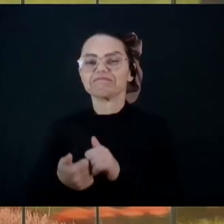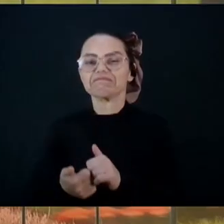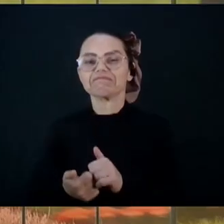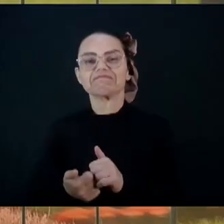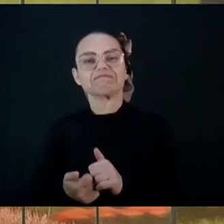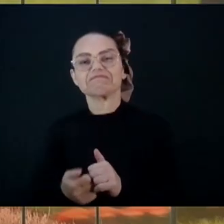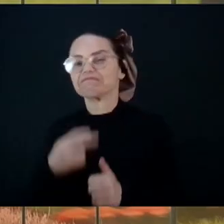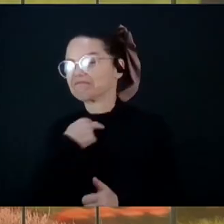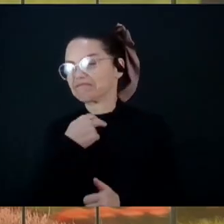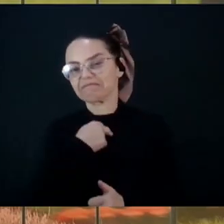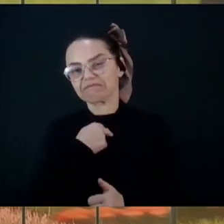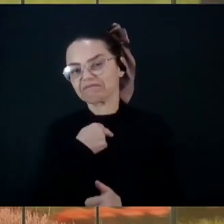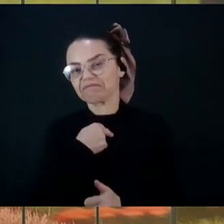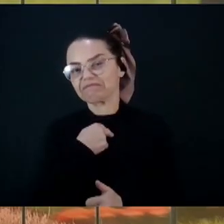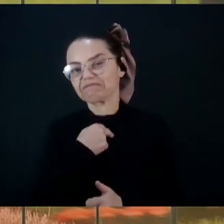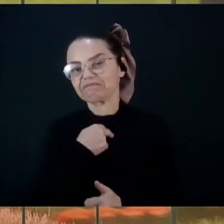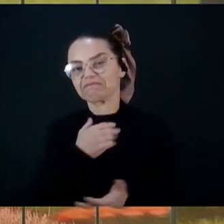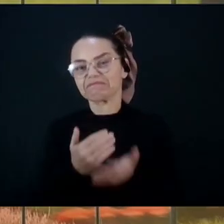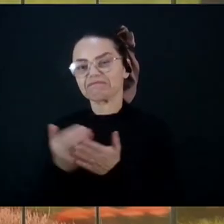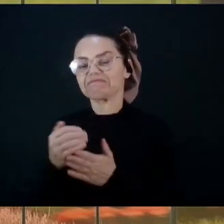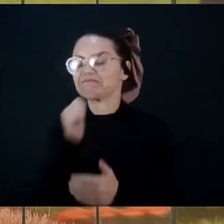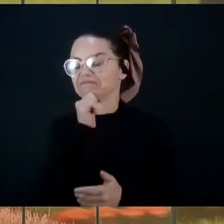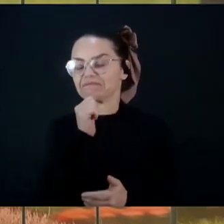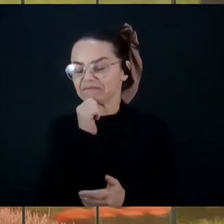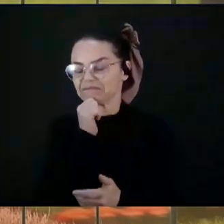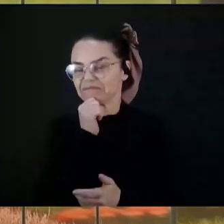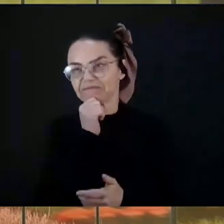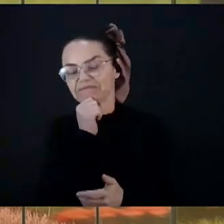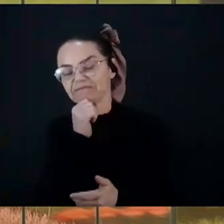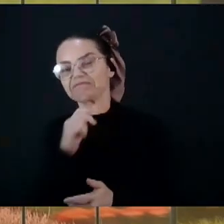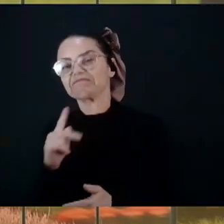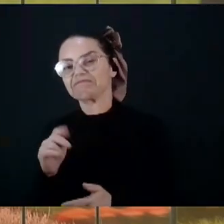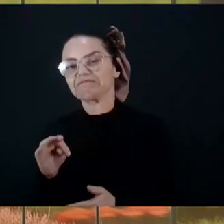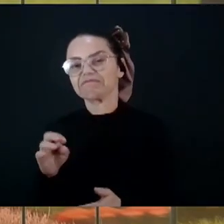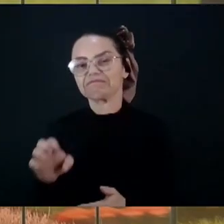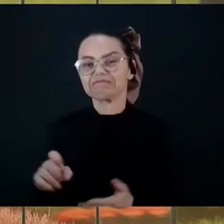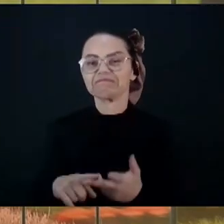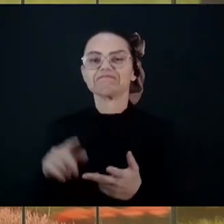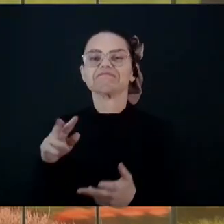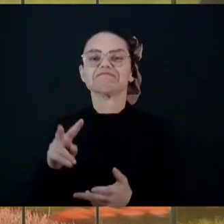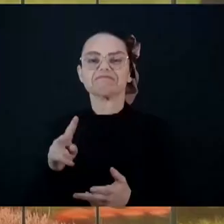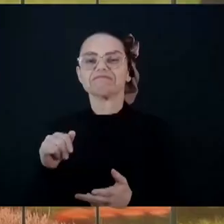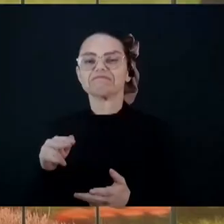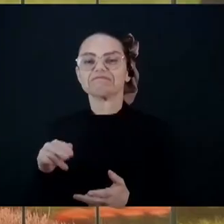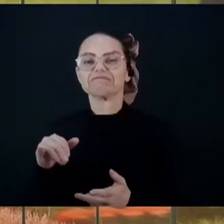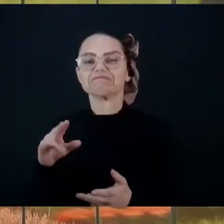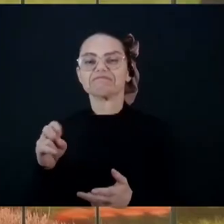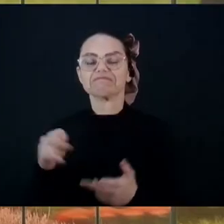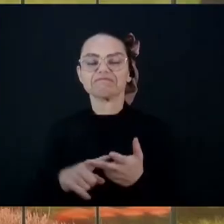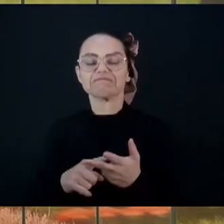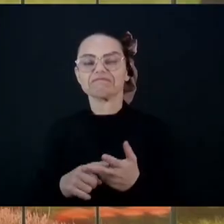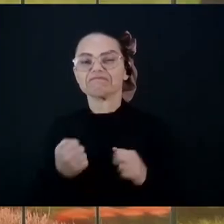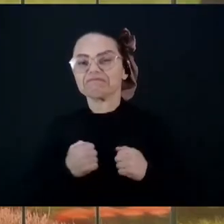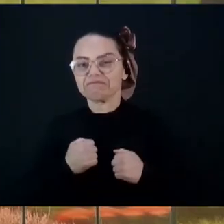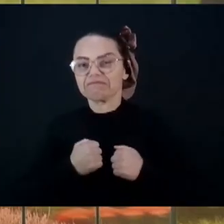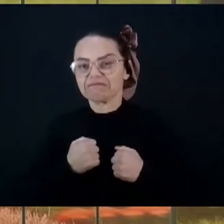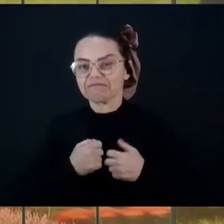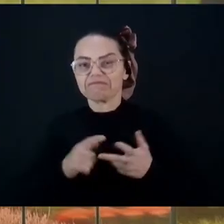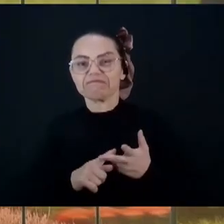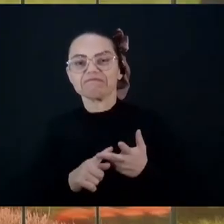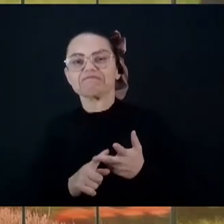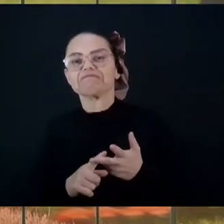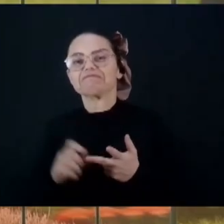poder estrear ainda. Uma provável Ponte Preta tem o Vinícius Ferrari no gol, 3 zagueiros, Sérgio